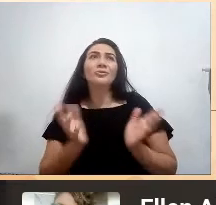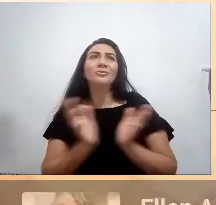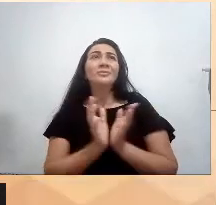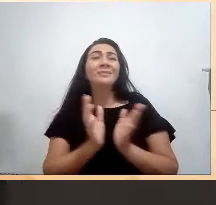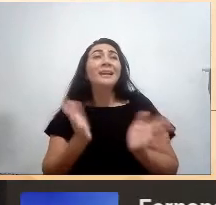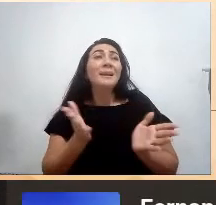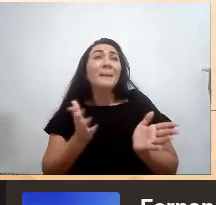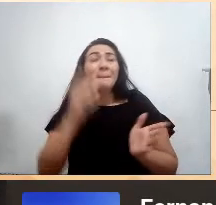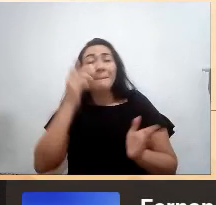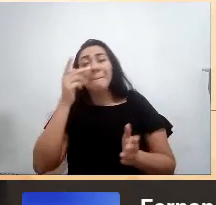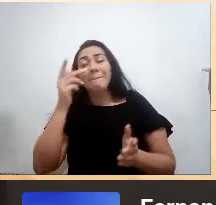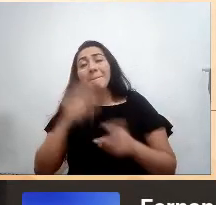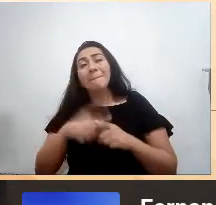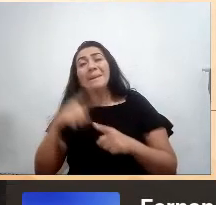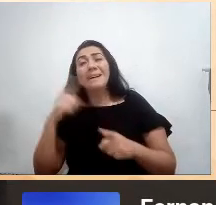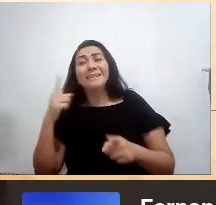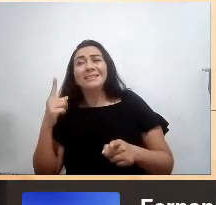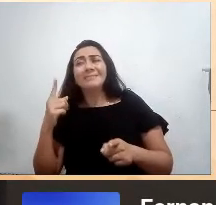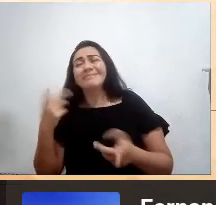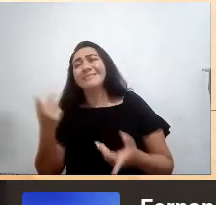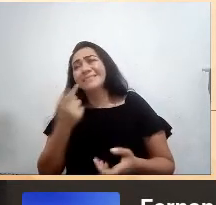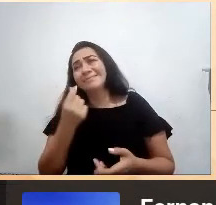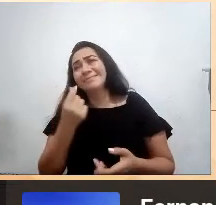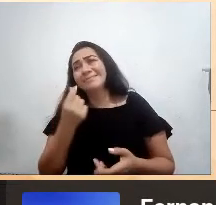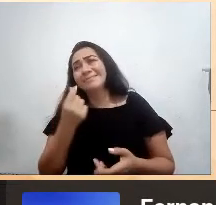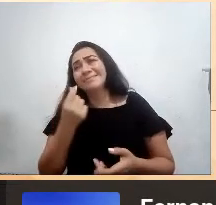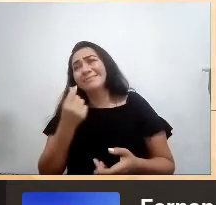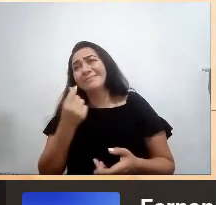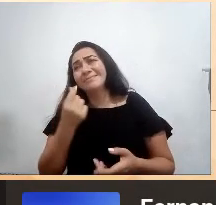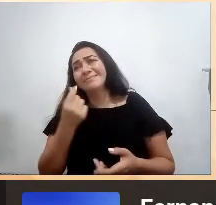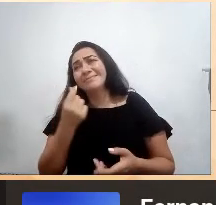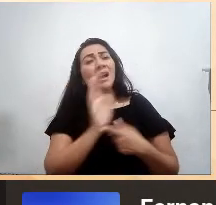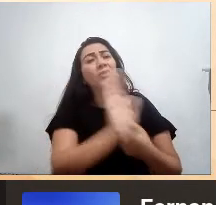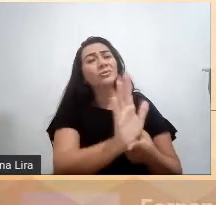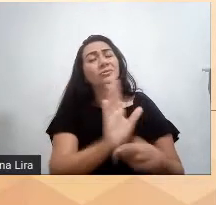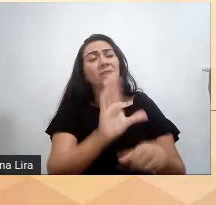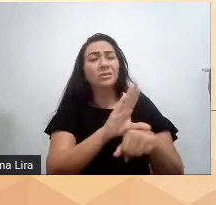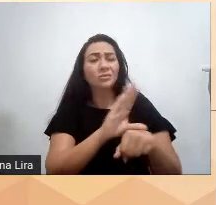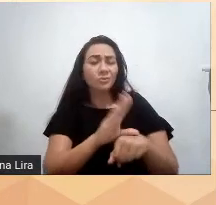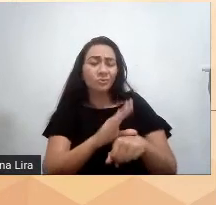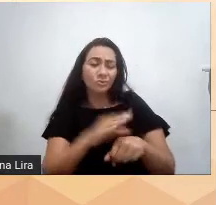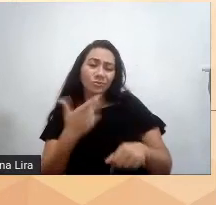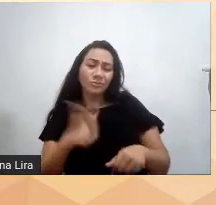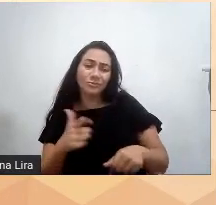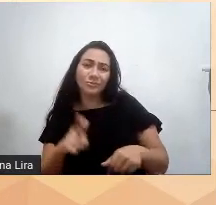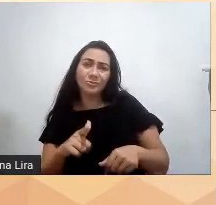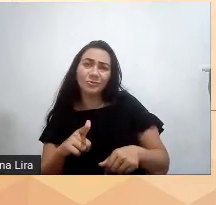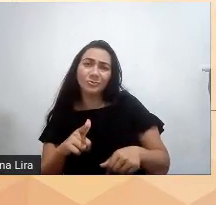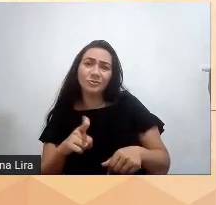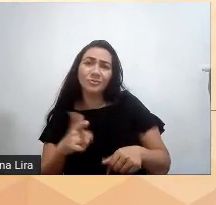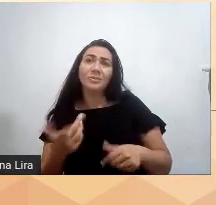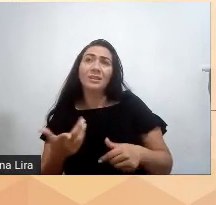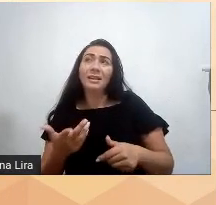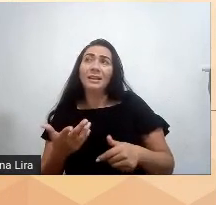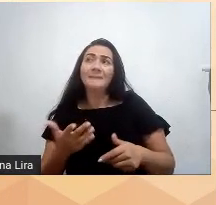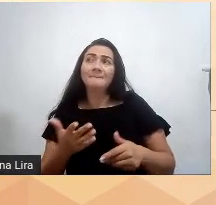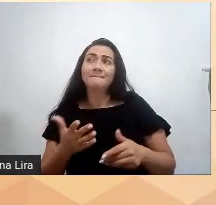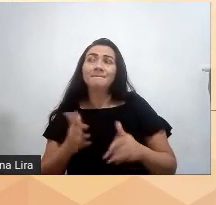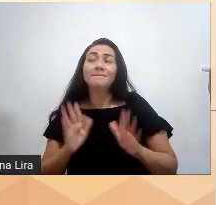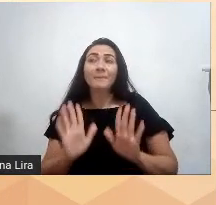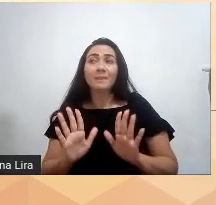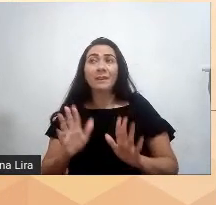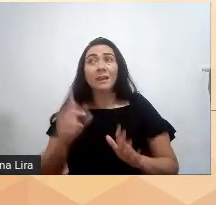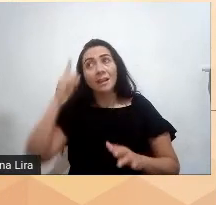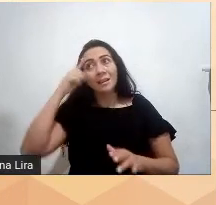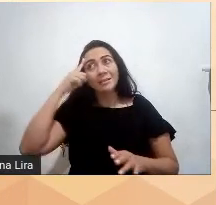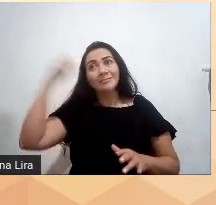para essa oficina, e eu quero ir lá e escrever um projeto, quero captar recursos para poder oferecer essas